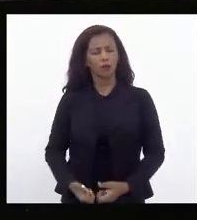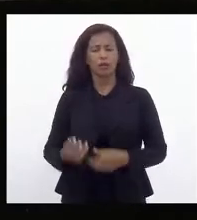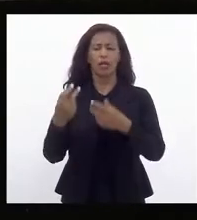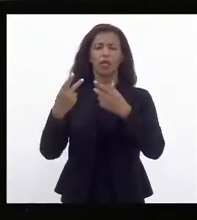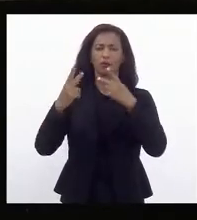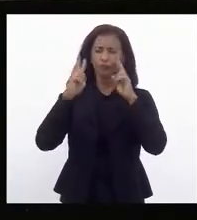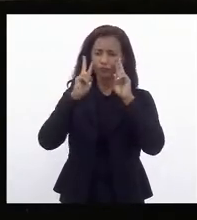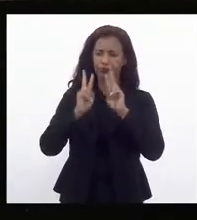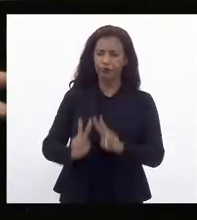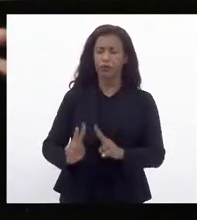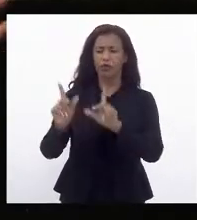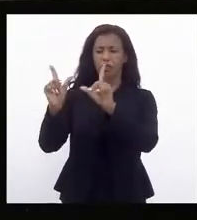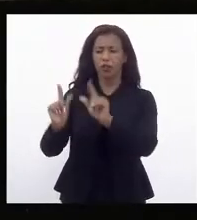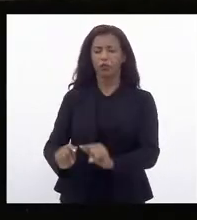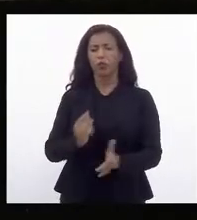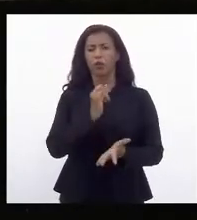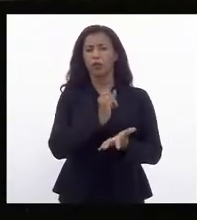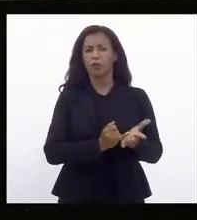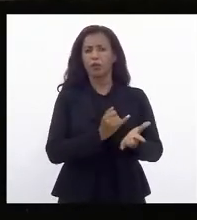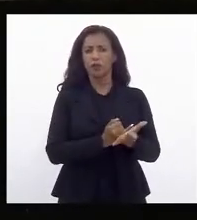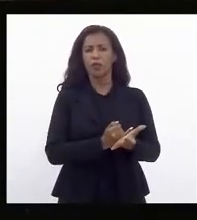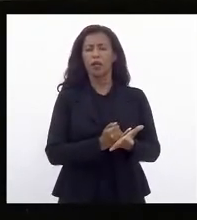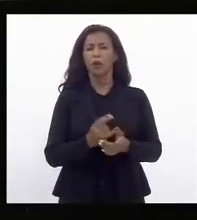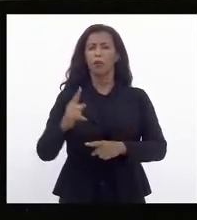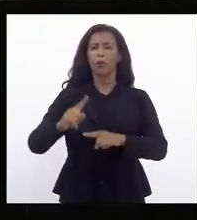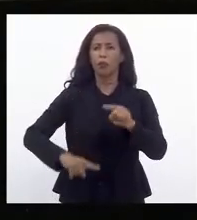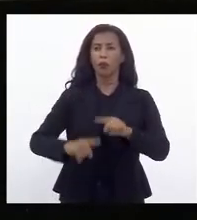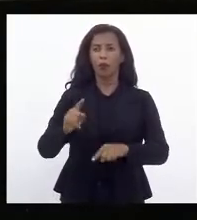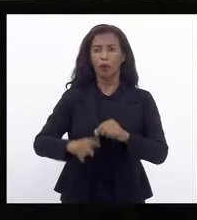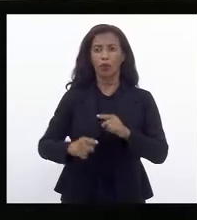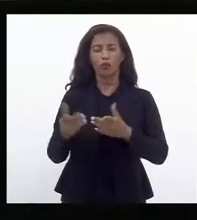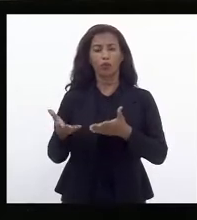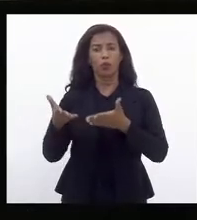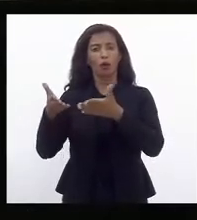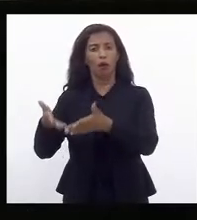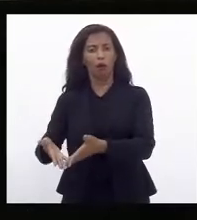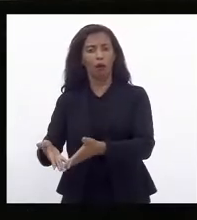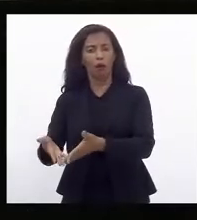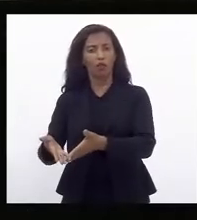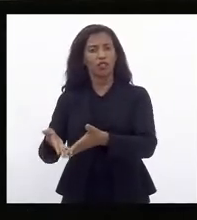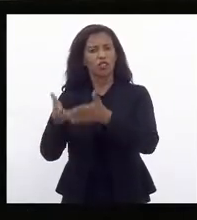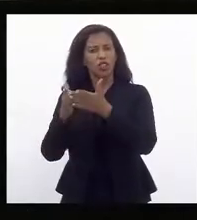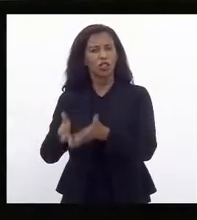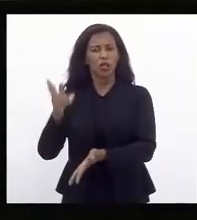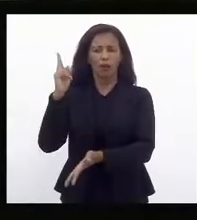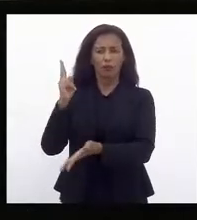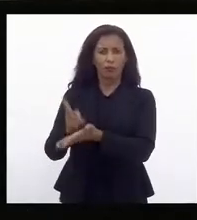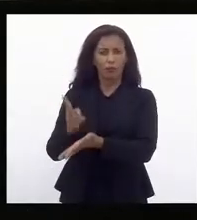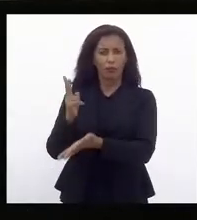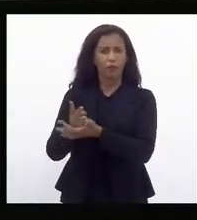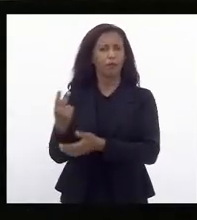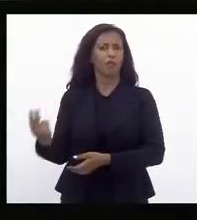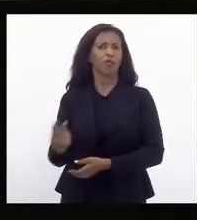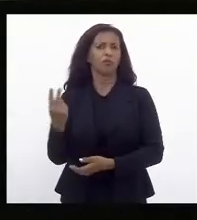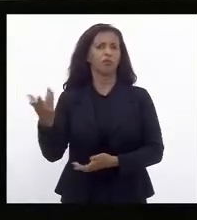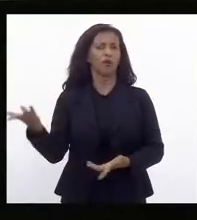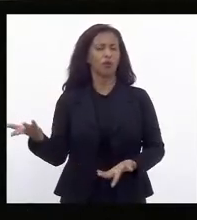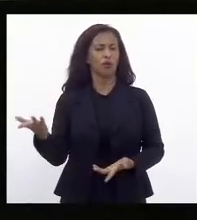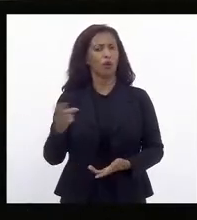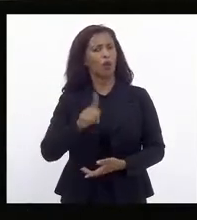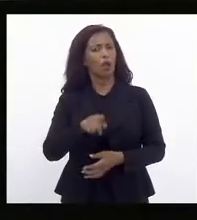observar, você reduz o ICMS, mas o produto, quando chega na ponta, ele é macoelho, chega com o mesmo valor. Então é um